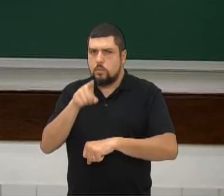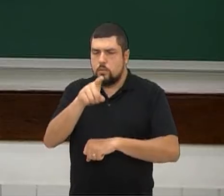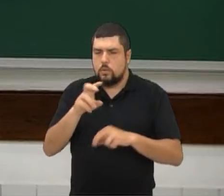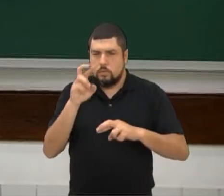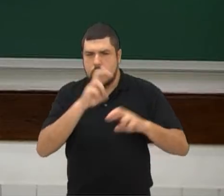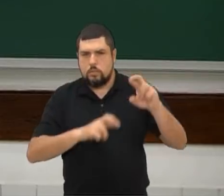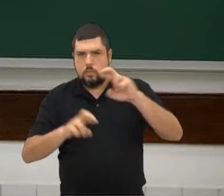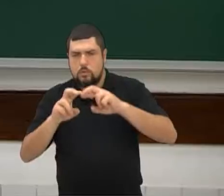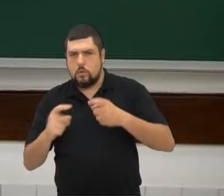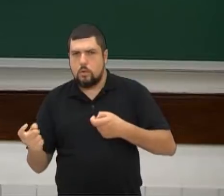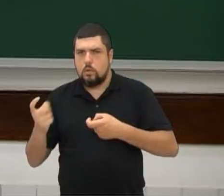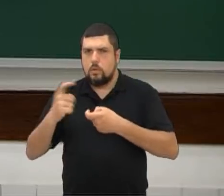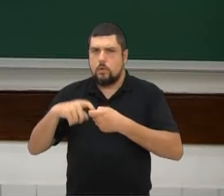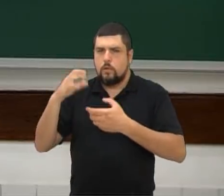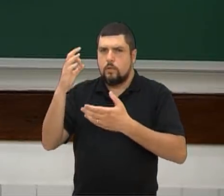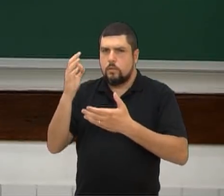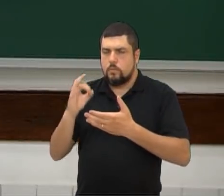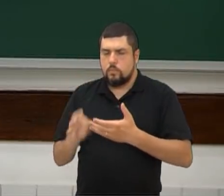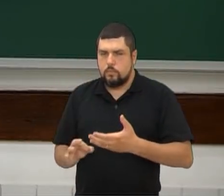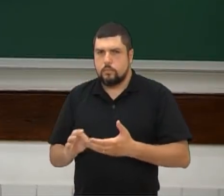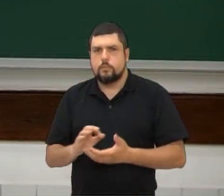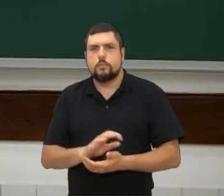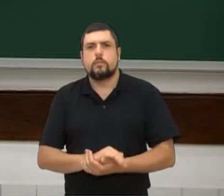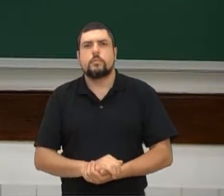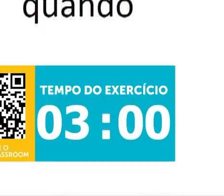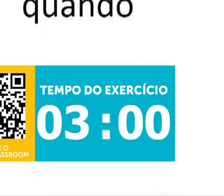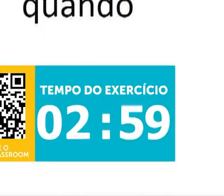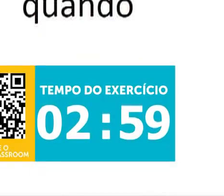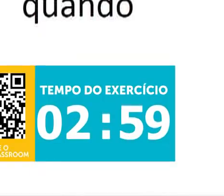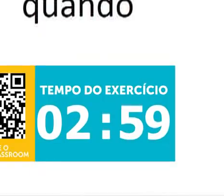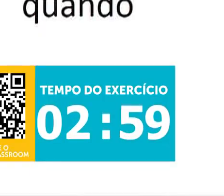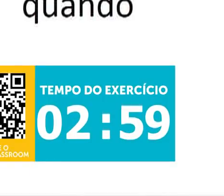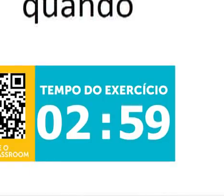eu volto já para a gente corrigir e continuar com a nossa aula.